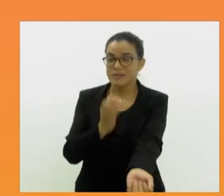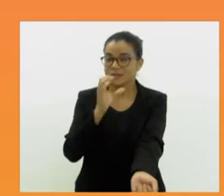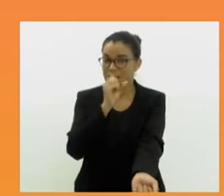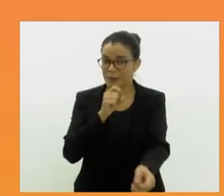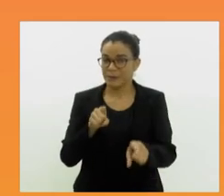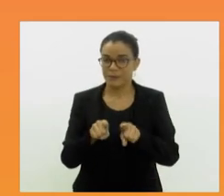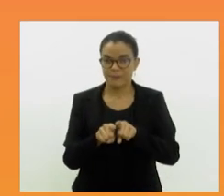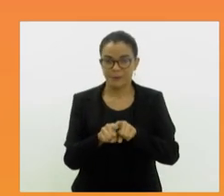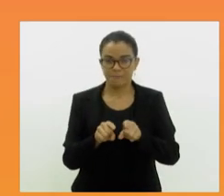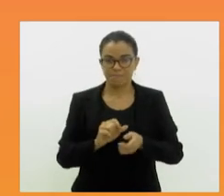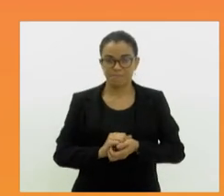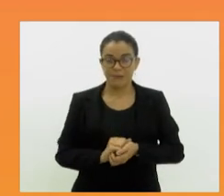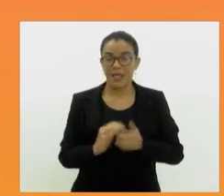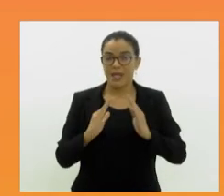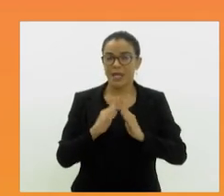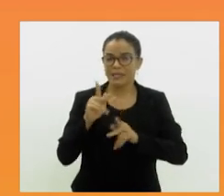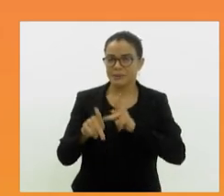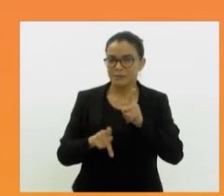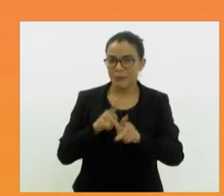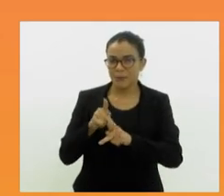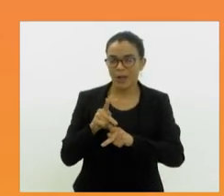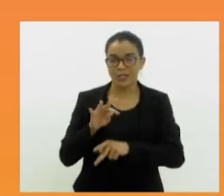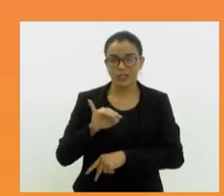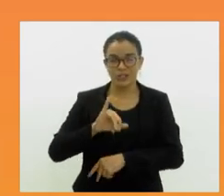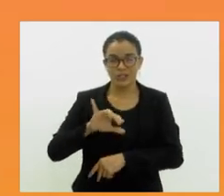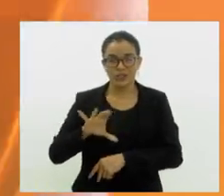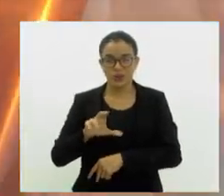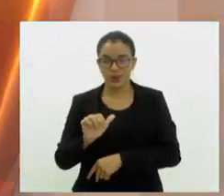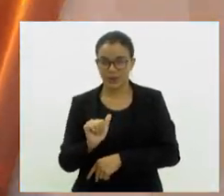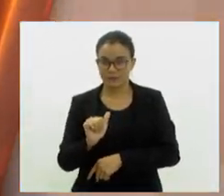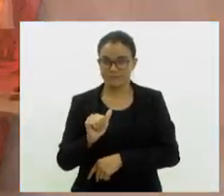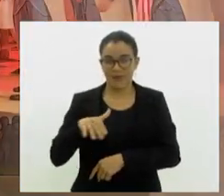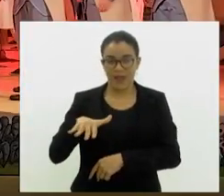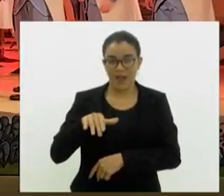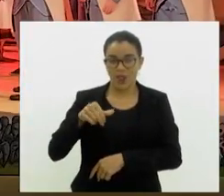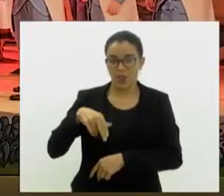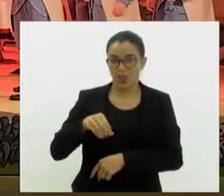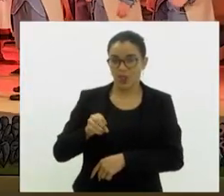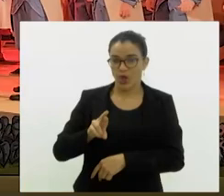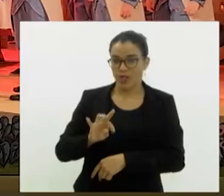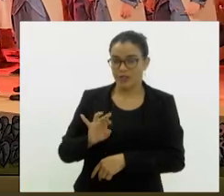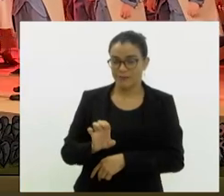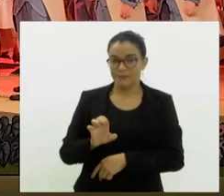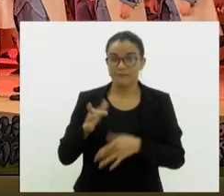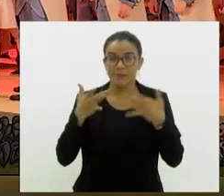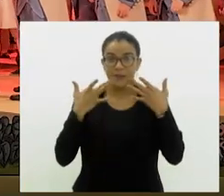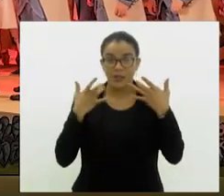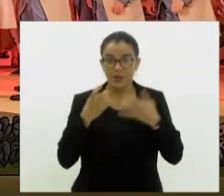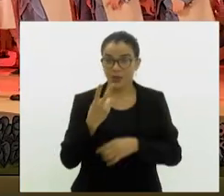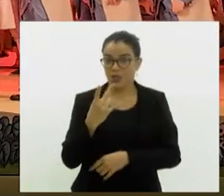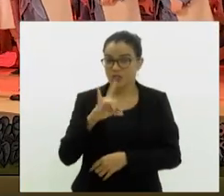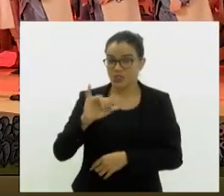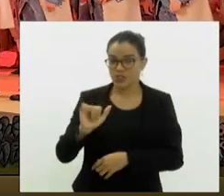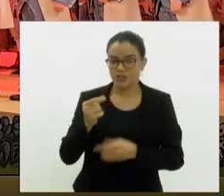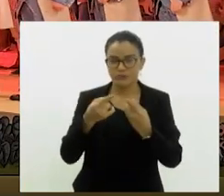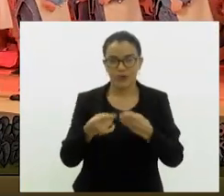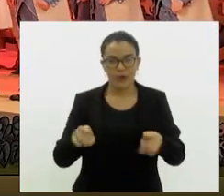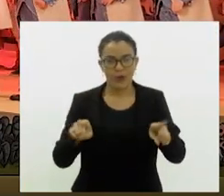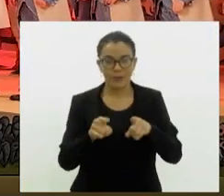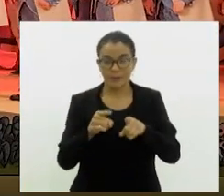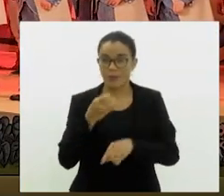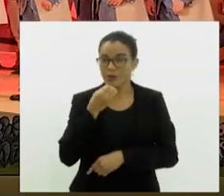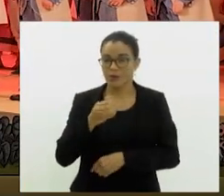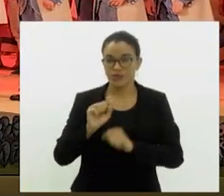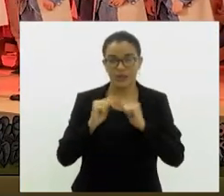Saber Popular leva atividades culturais para Tijuca, na Zona Norte. E Teatro Municipal tem 2 dias de ópera. O Bom Dia